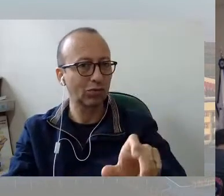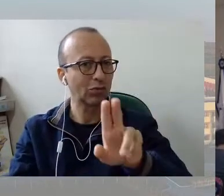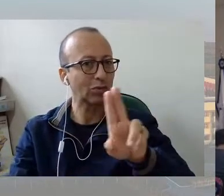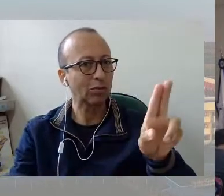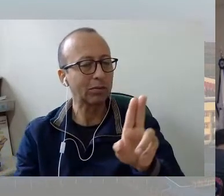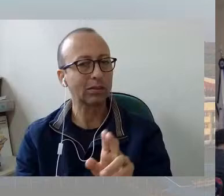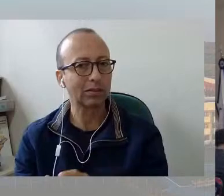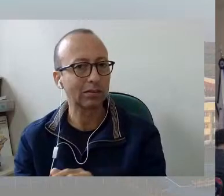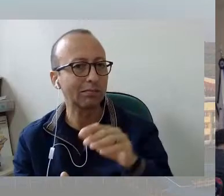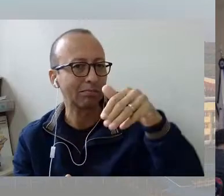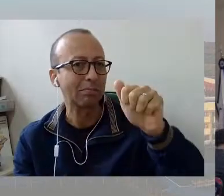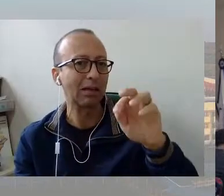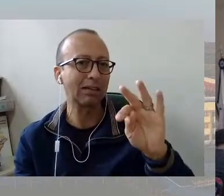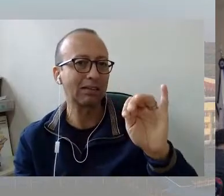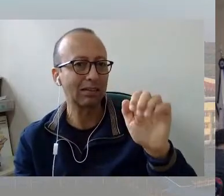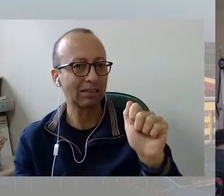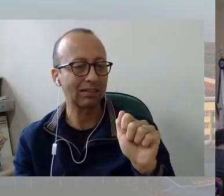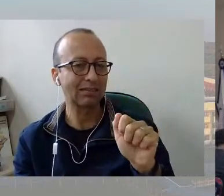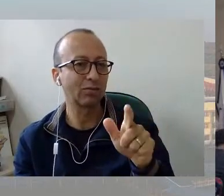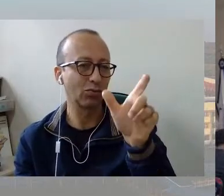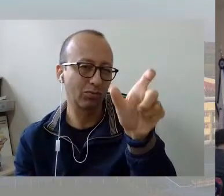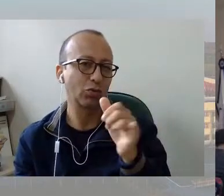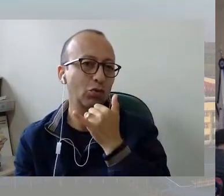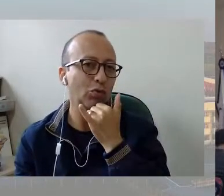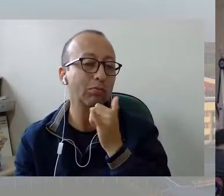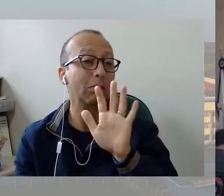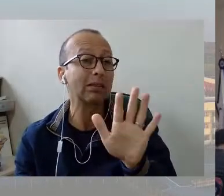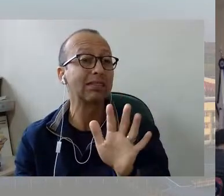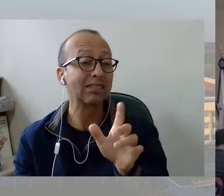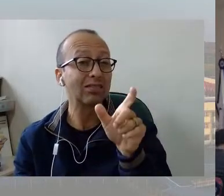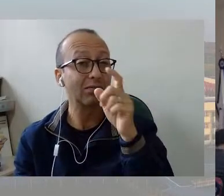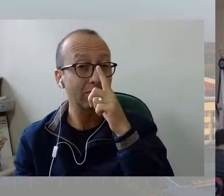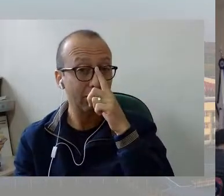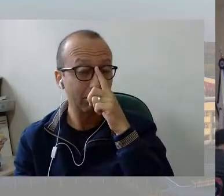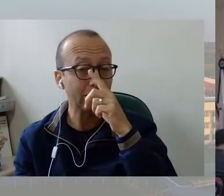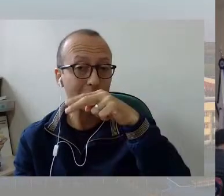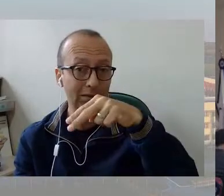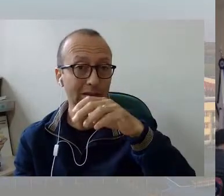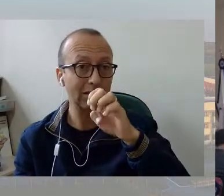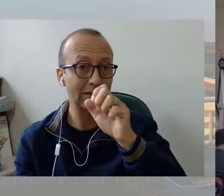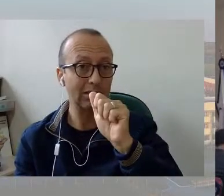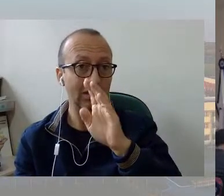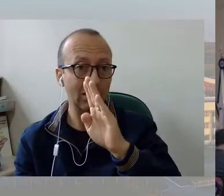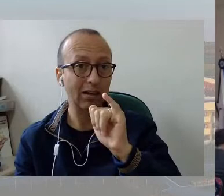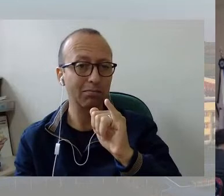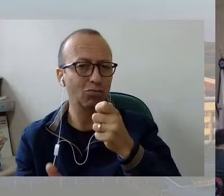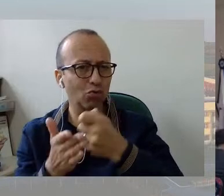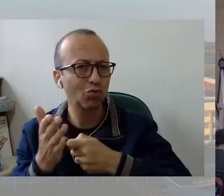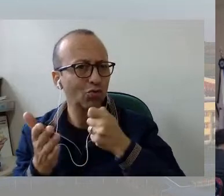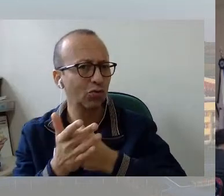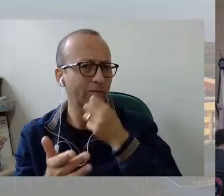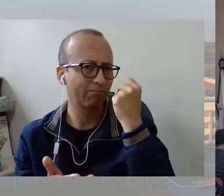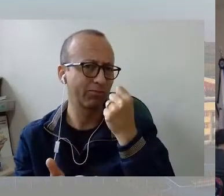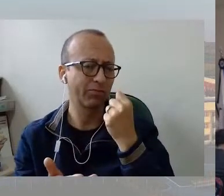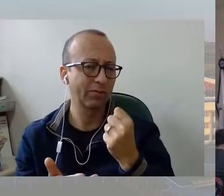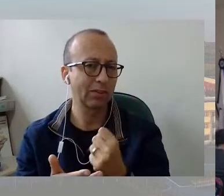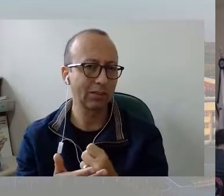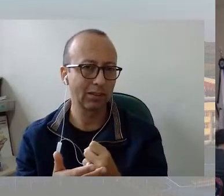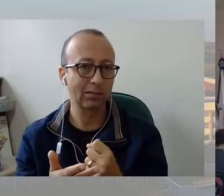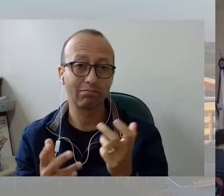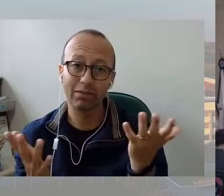enxergo lá a origem dos NEABs. E o NEAB é uma luta muito forte, que infelizmente a gente vai ter que